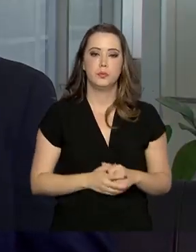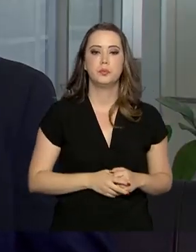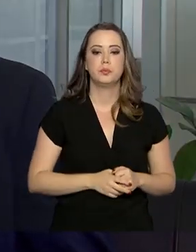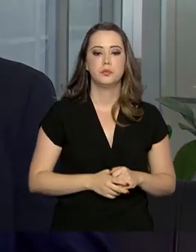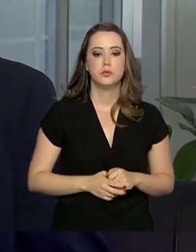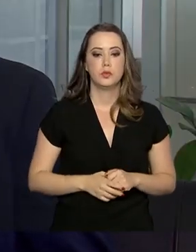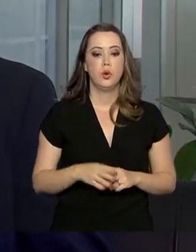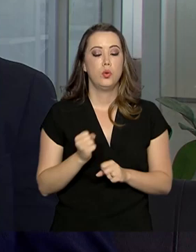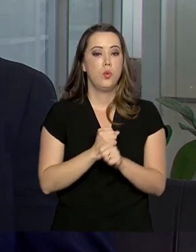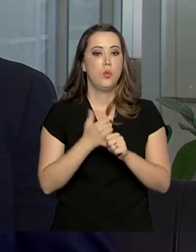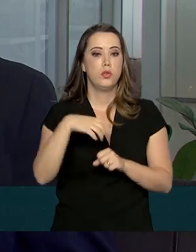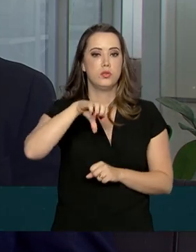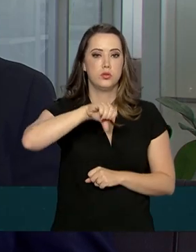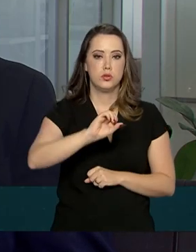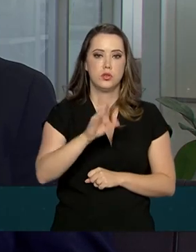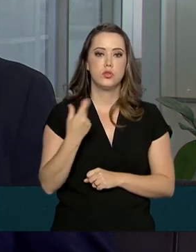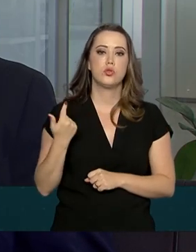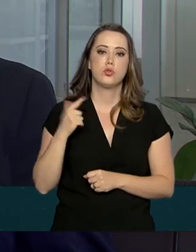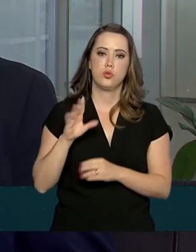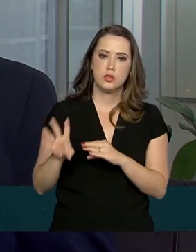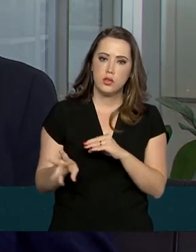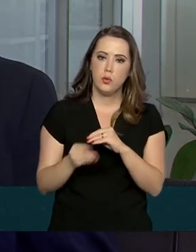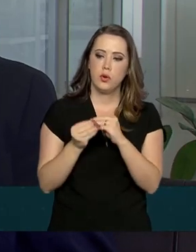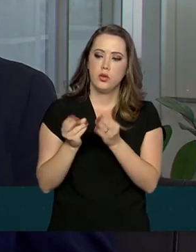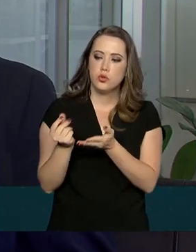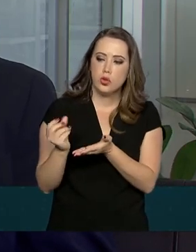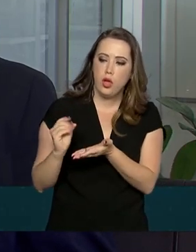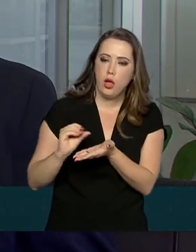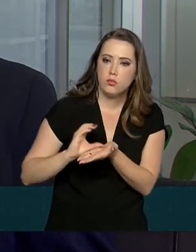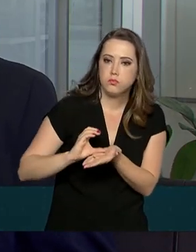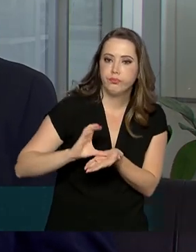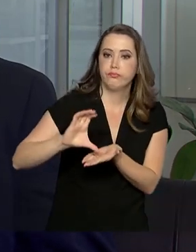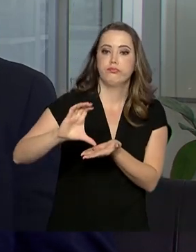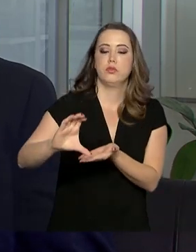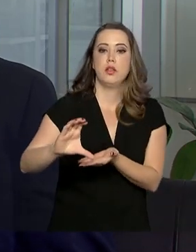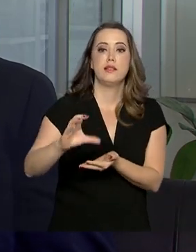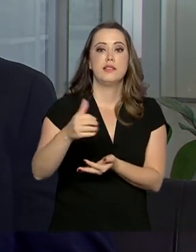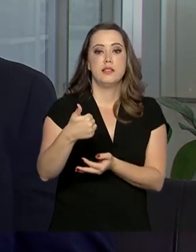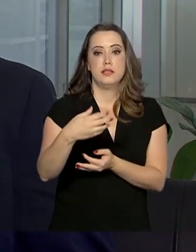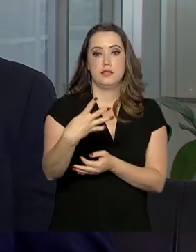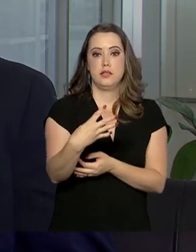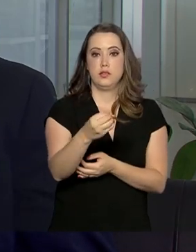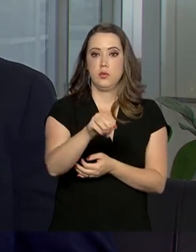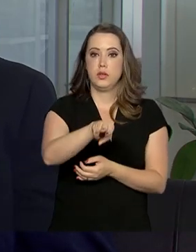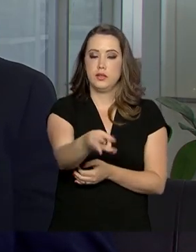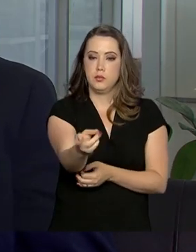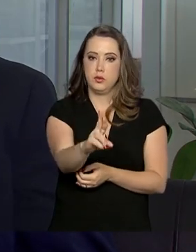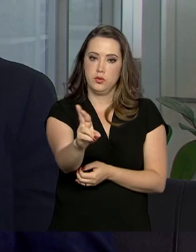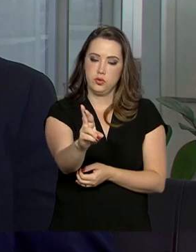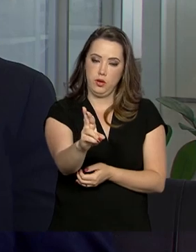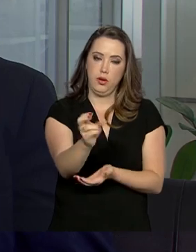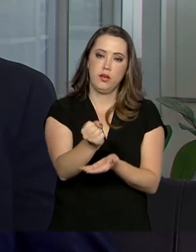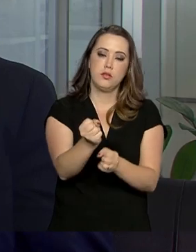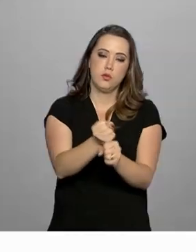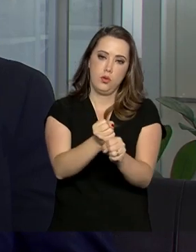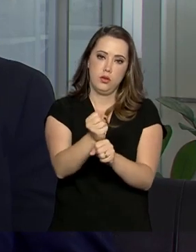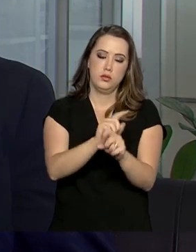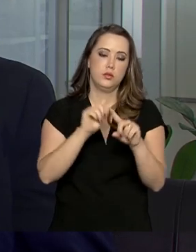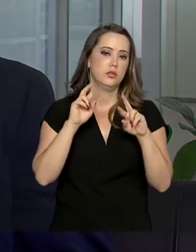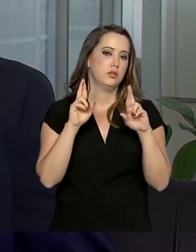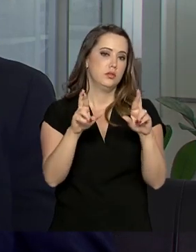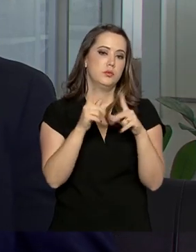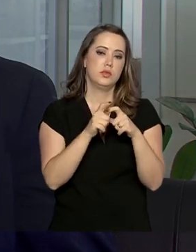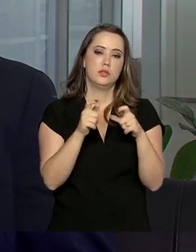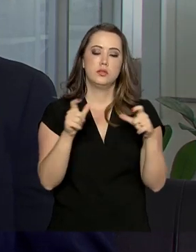suplementação de 70 milhões então nós atingimos de 140 milhões no ano e respectivo é trabalhar